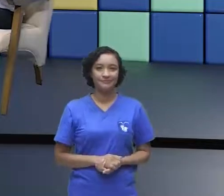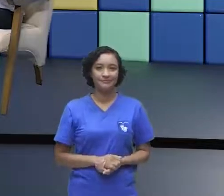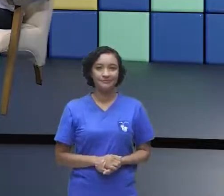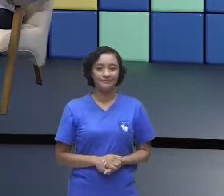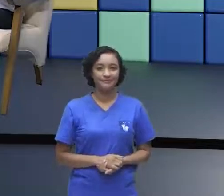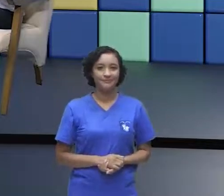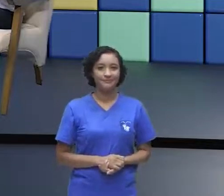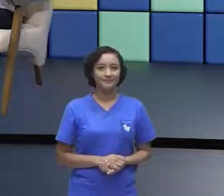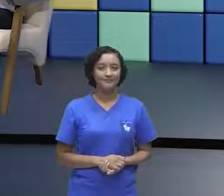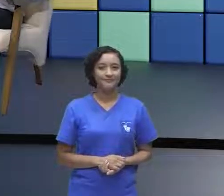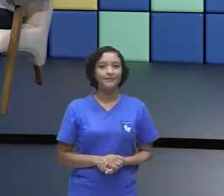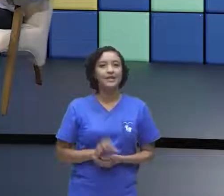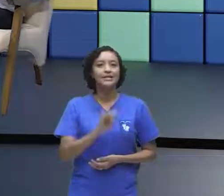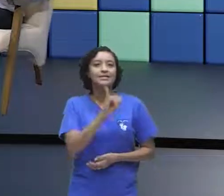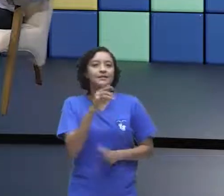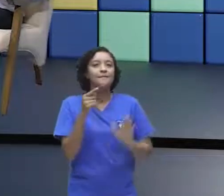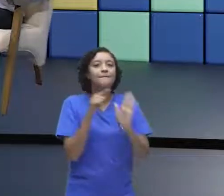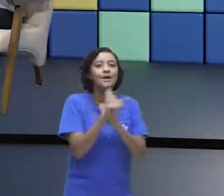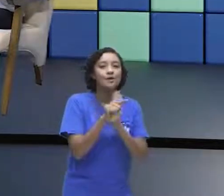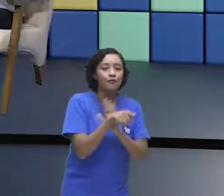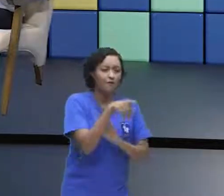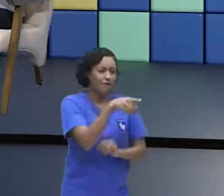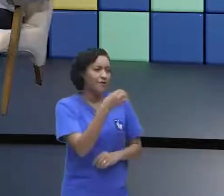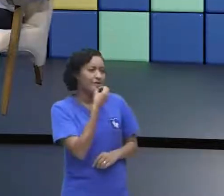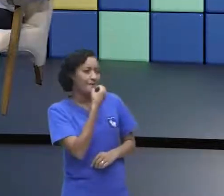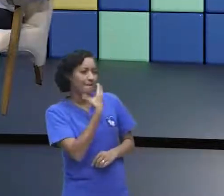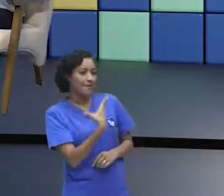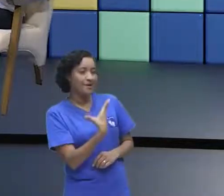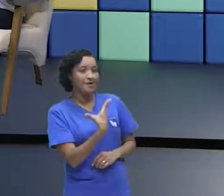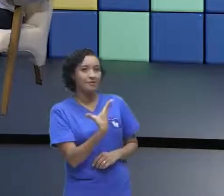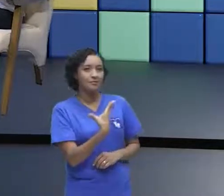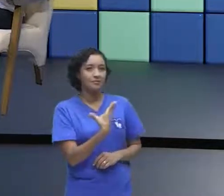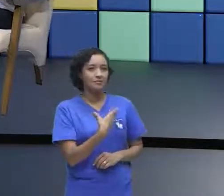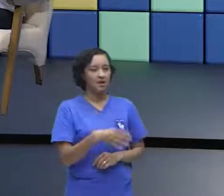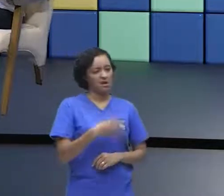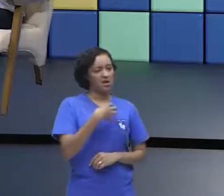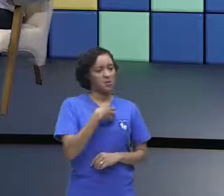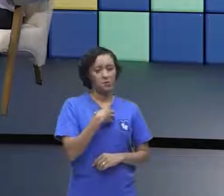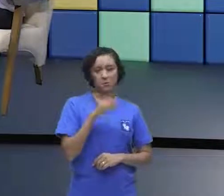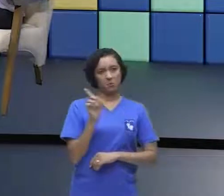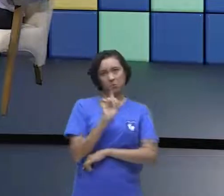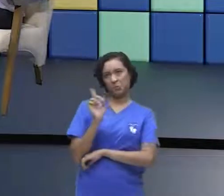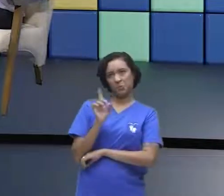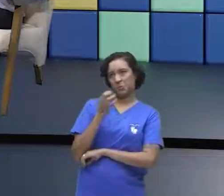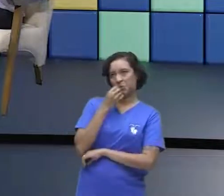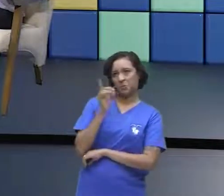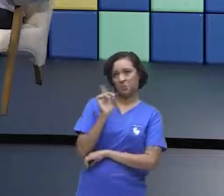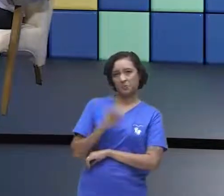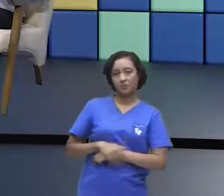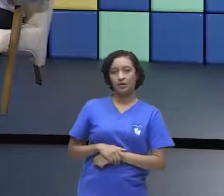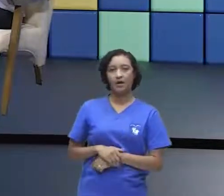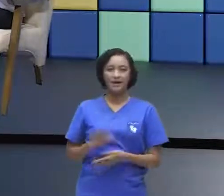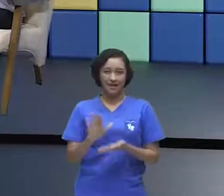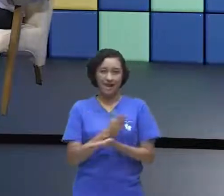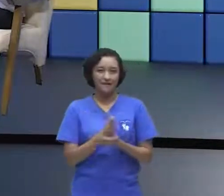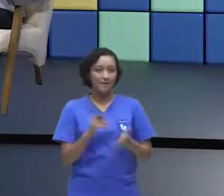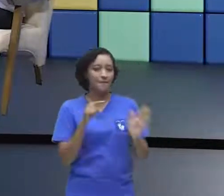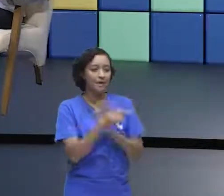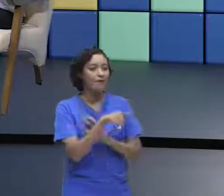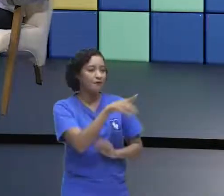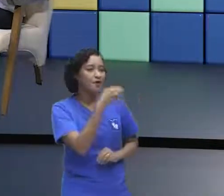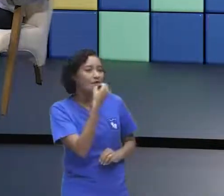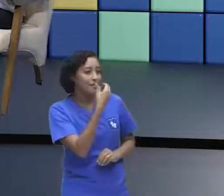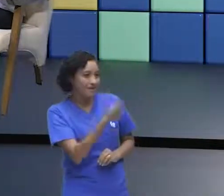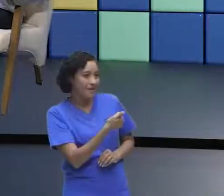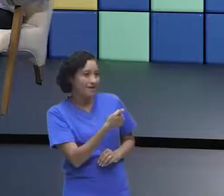quando alguém pergunta se tá bem, quando ela não tá, ela diz que ela não tá mesmo. Porque normalmente as pessoas dizem, não, tá tudo bem, né? Claro que às